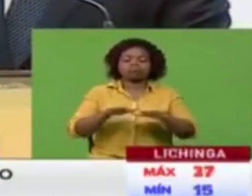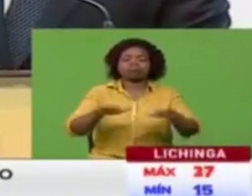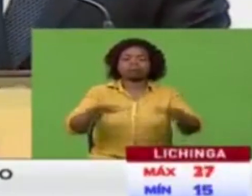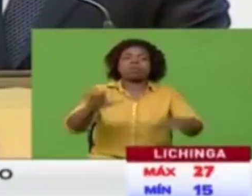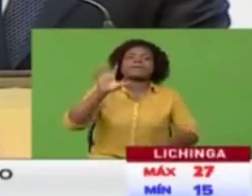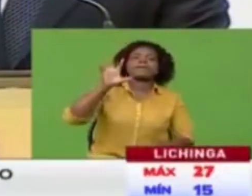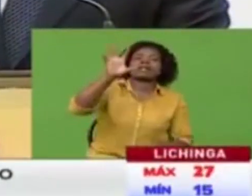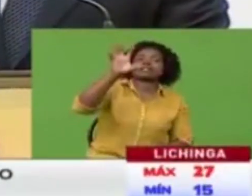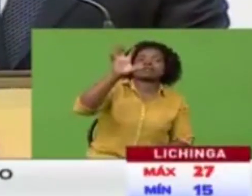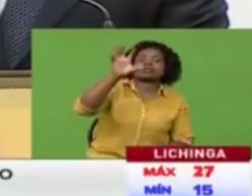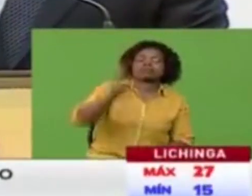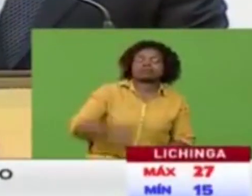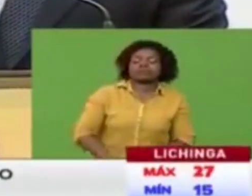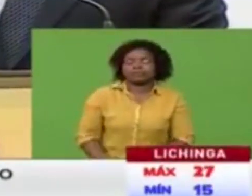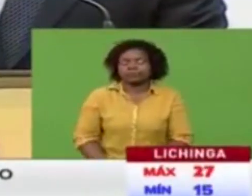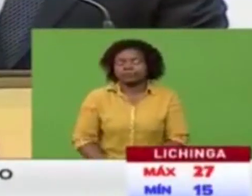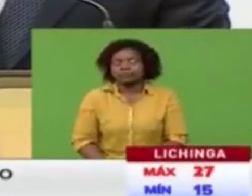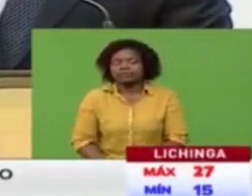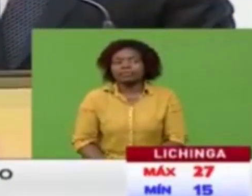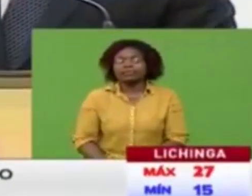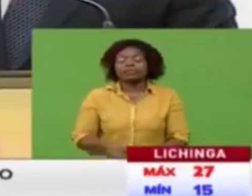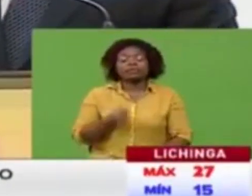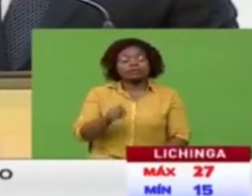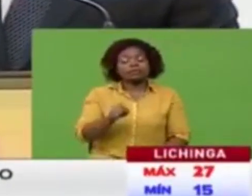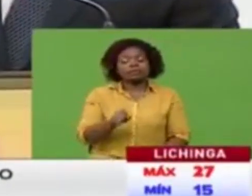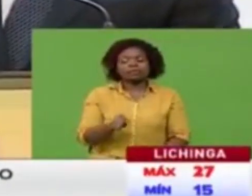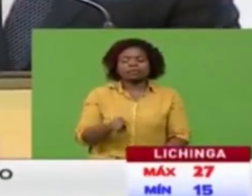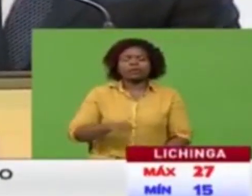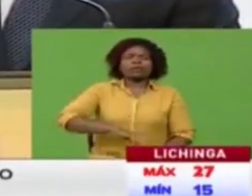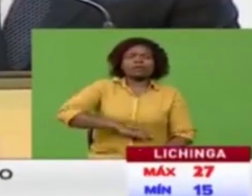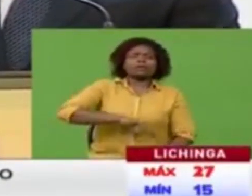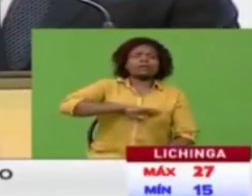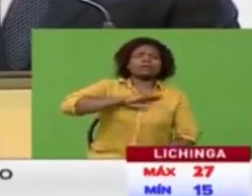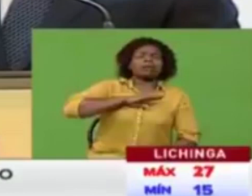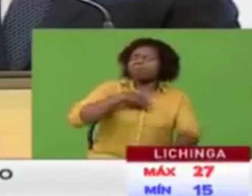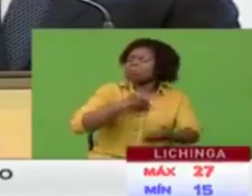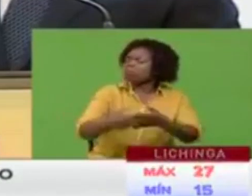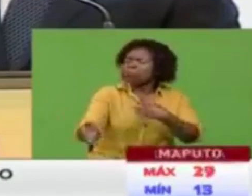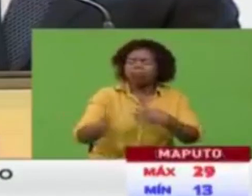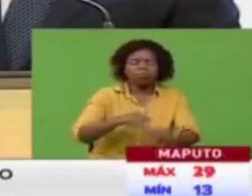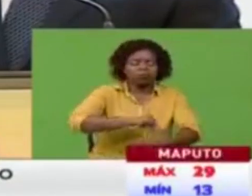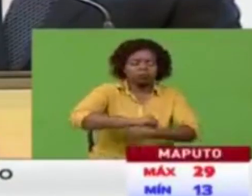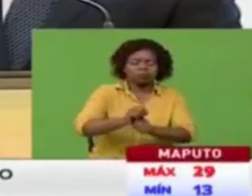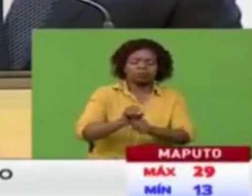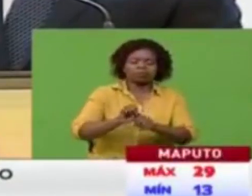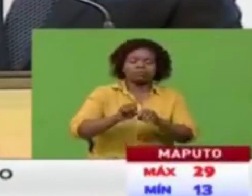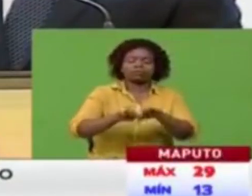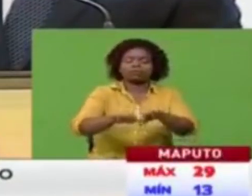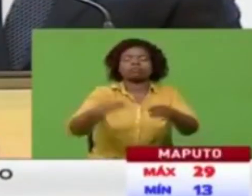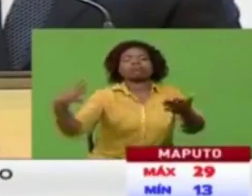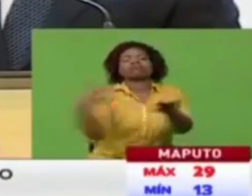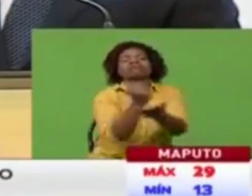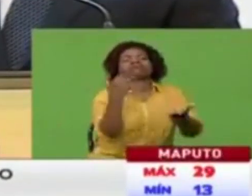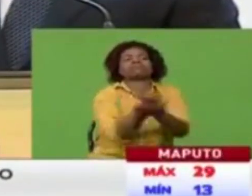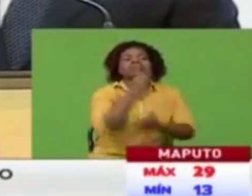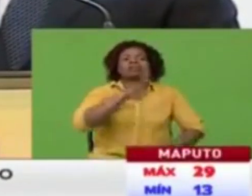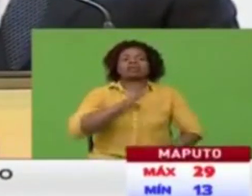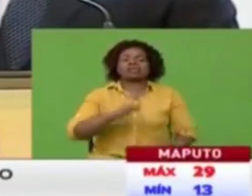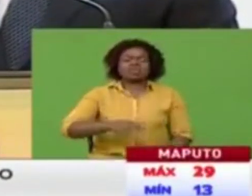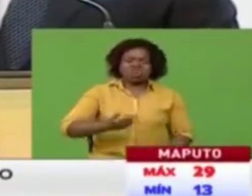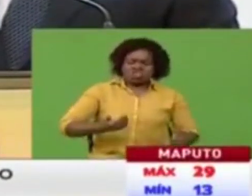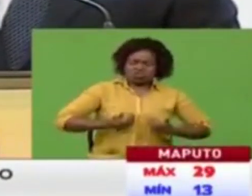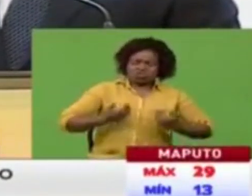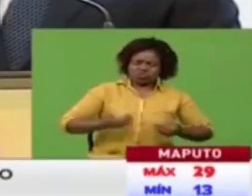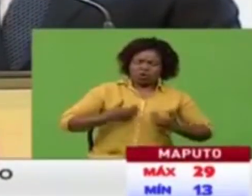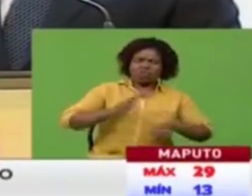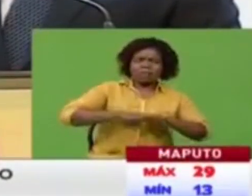A doença está a atingir todas as faixas etárias, com a maior incidência entre os jovens de 15 a 40